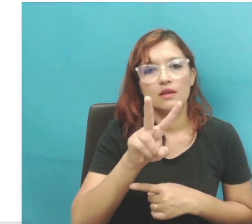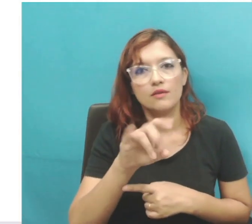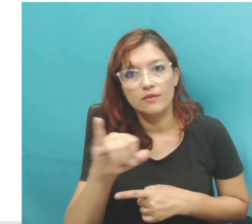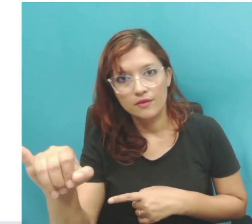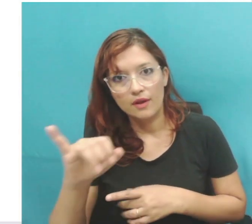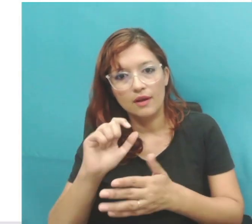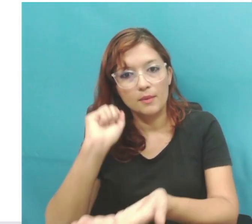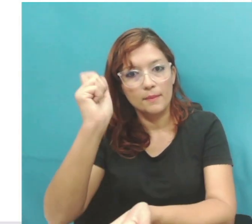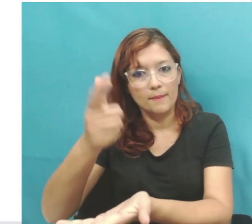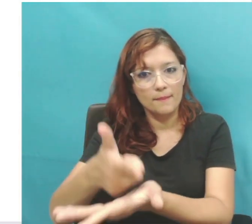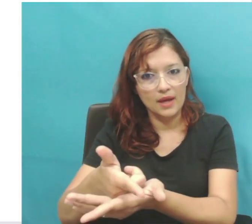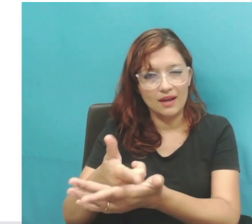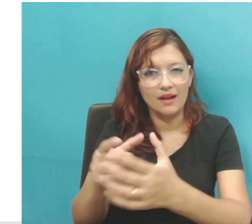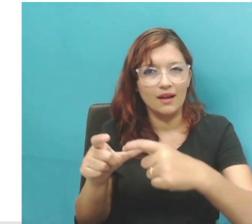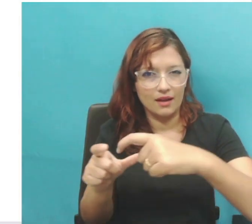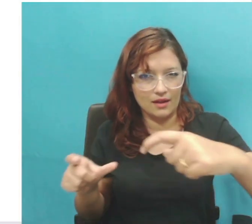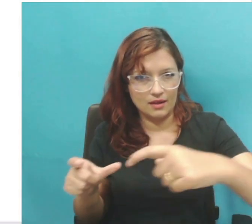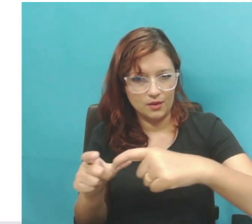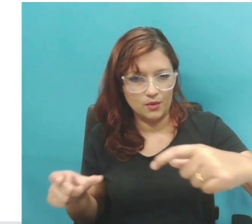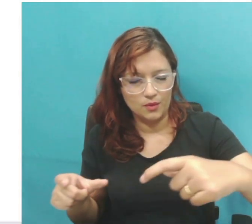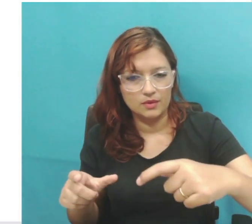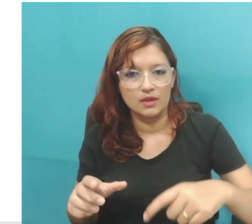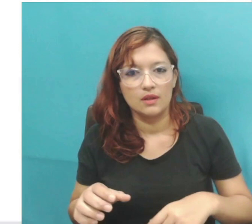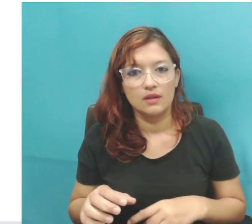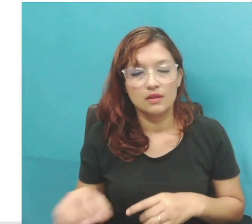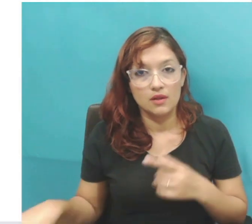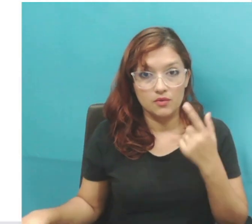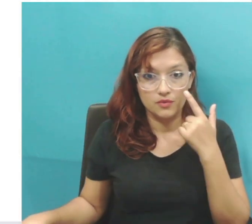A frase, ele vai pagar a conta.